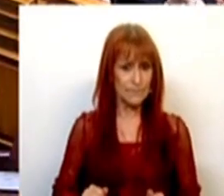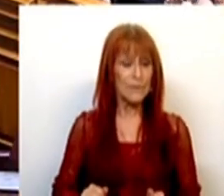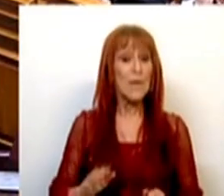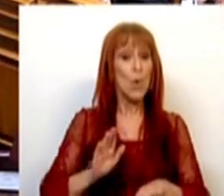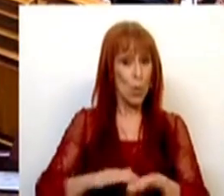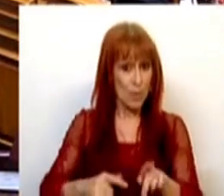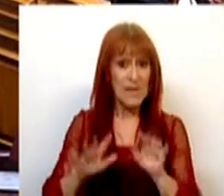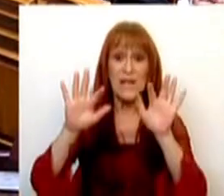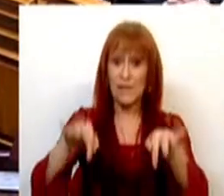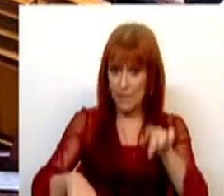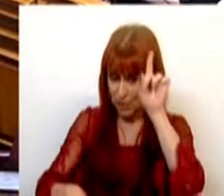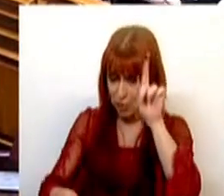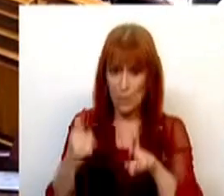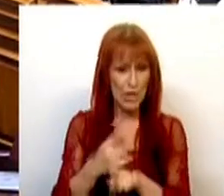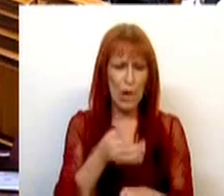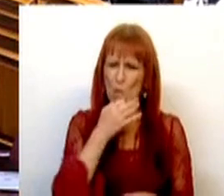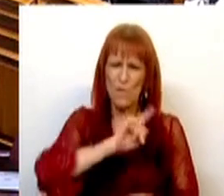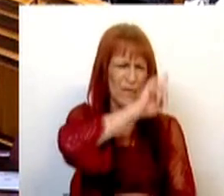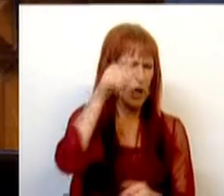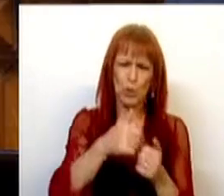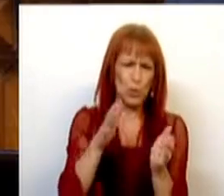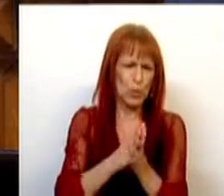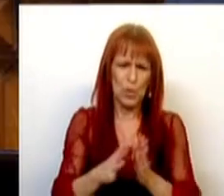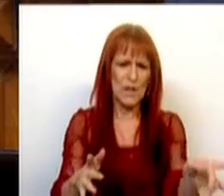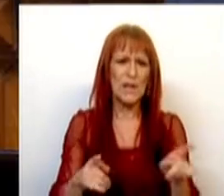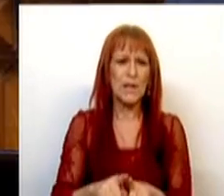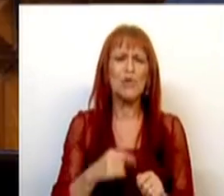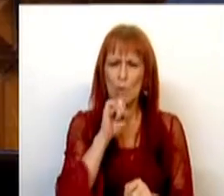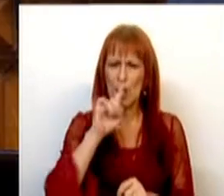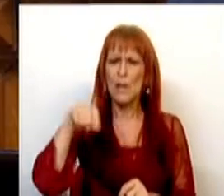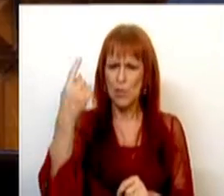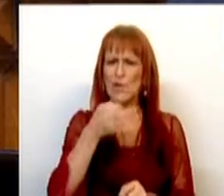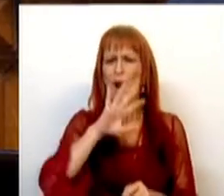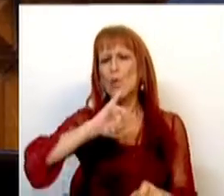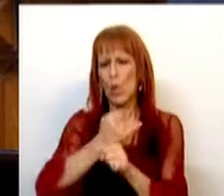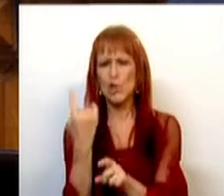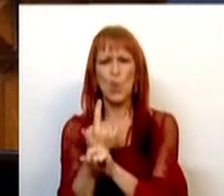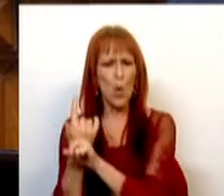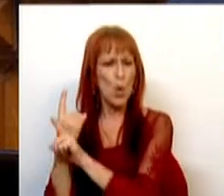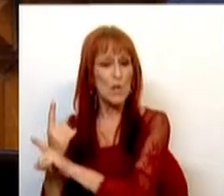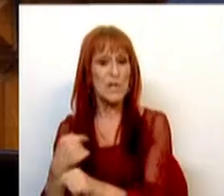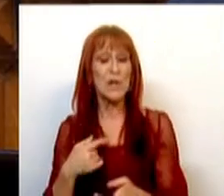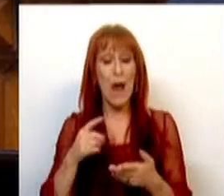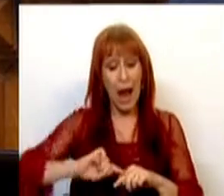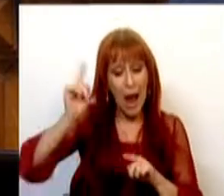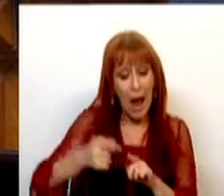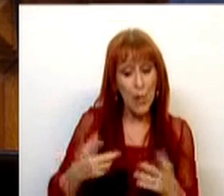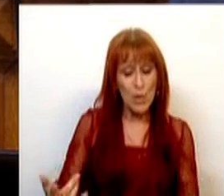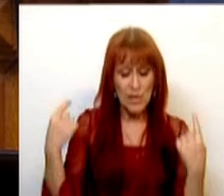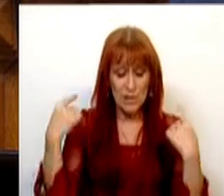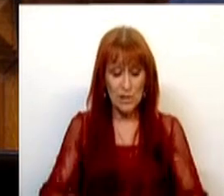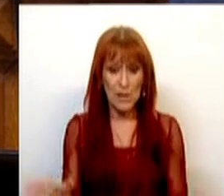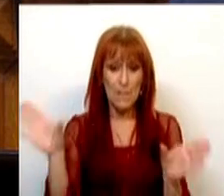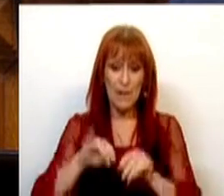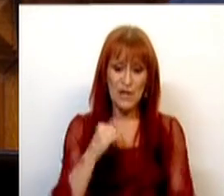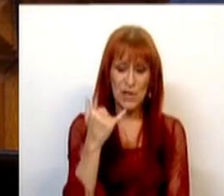Por isso, terminando, porque não vou falar de tudo e teremos oportunidade de falar das outras questões, só este ano passaram